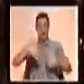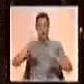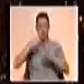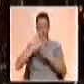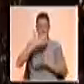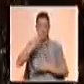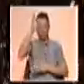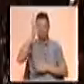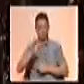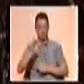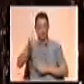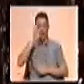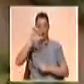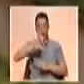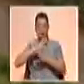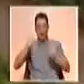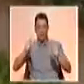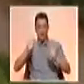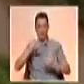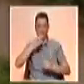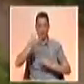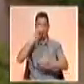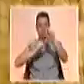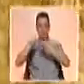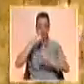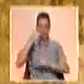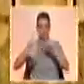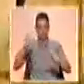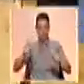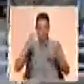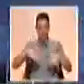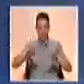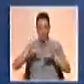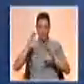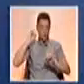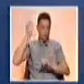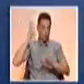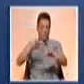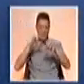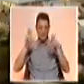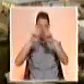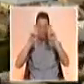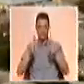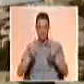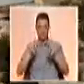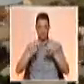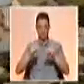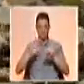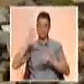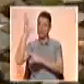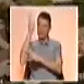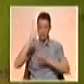apenas 1% da água tem qualidade e é potável para o consumo humano. Na Conferência Internacional das Nações Unidas sobre